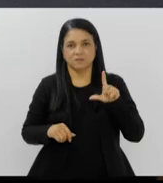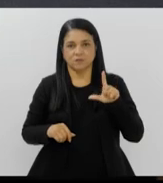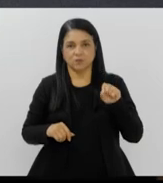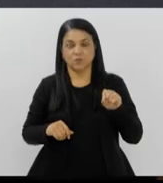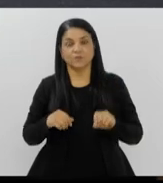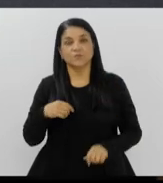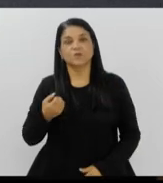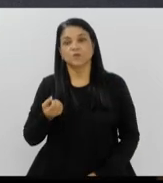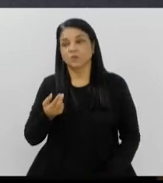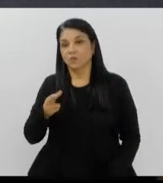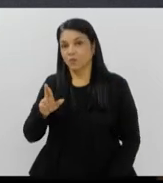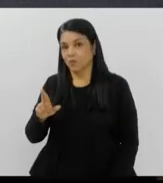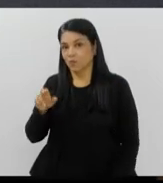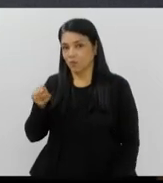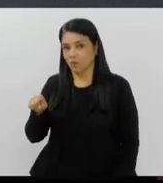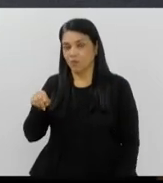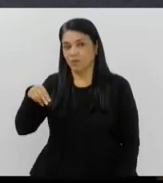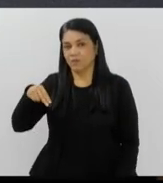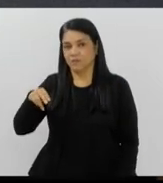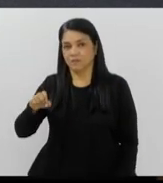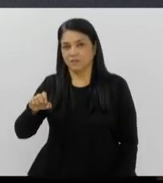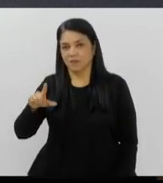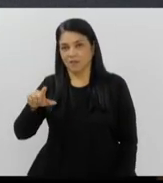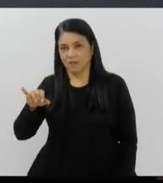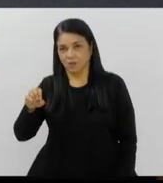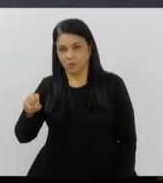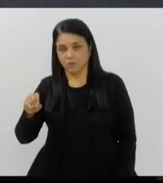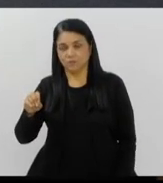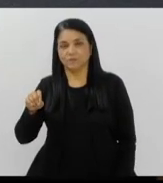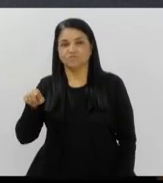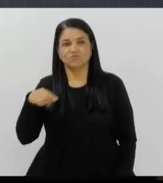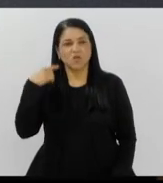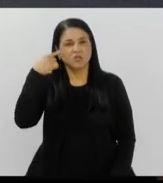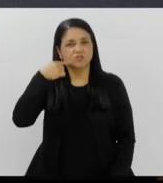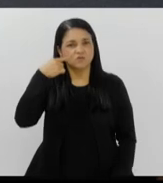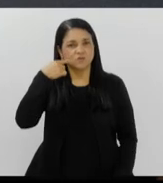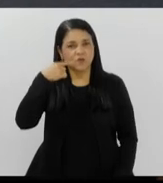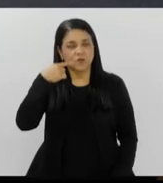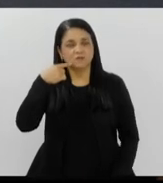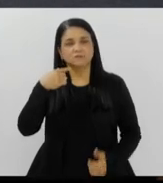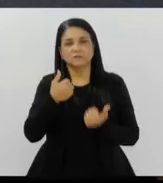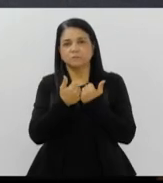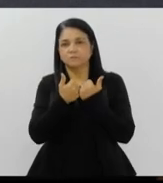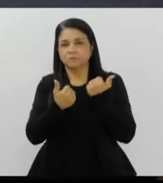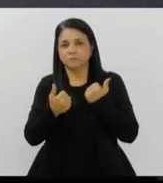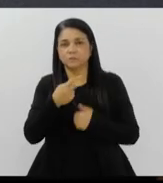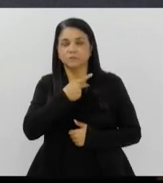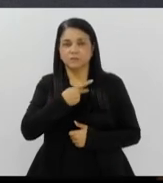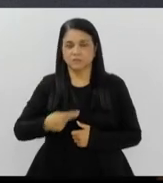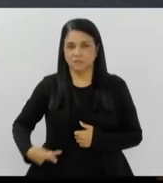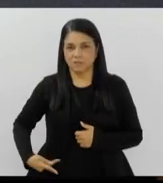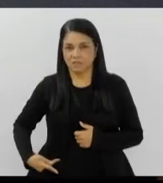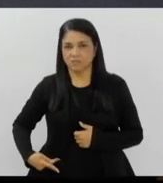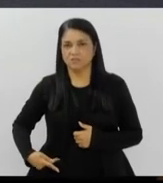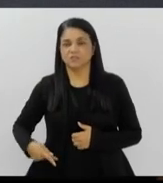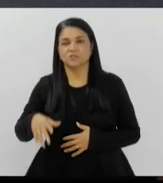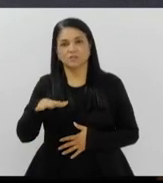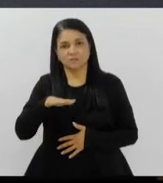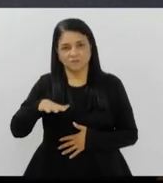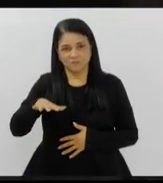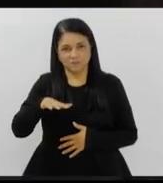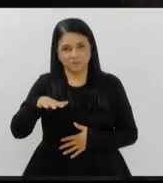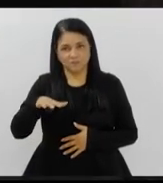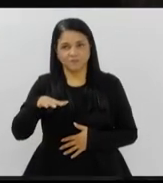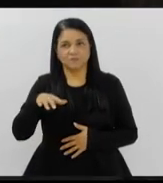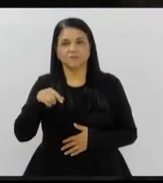excelentíssimo doutor Nélio Georgini, advogado e presidente da Comissão do Terceiro Setor, que tão bem falou